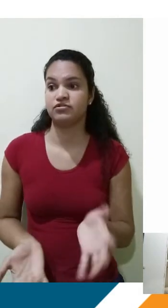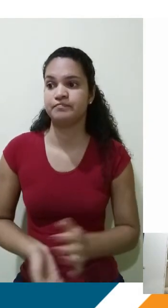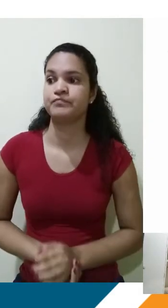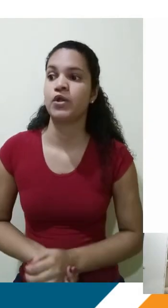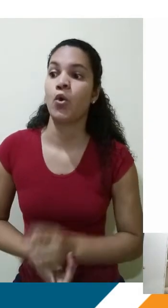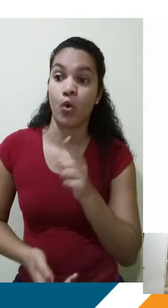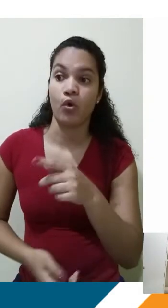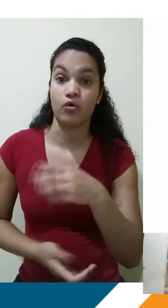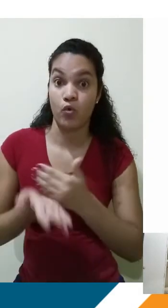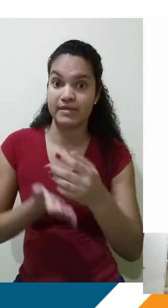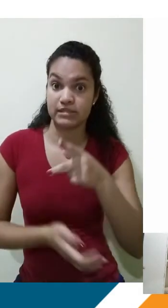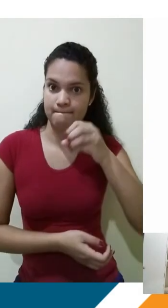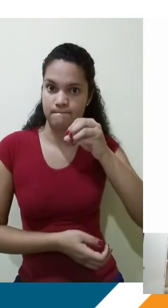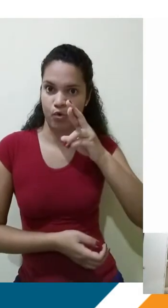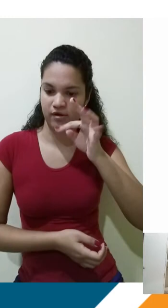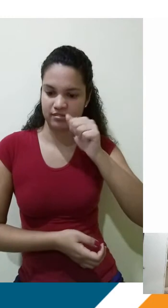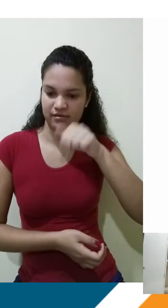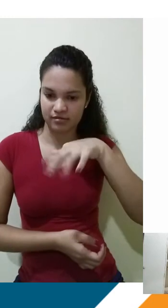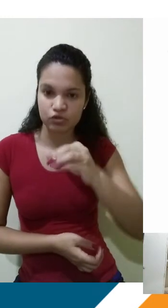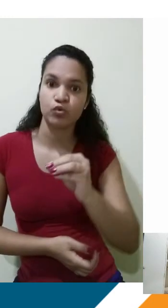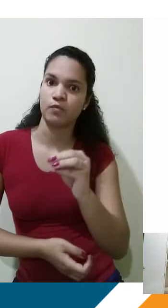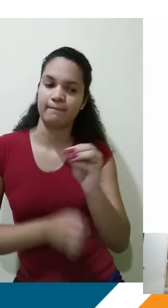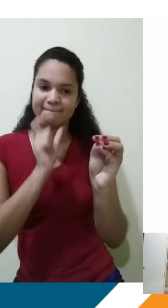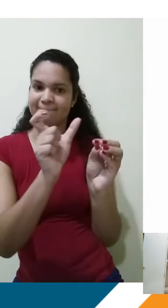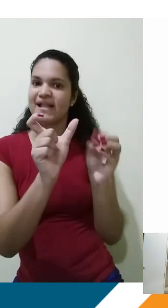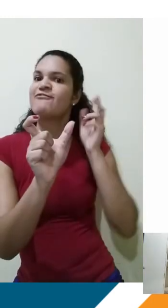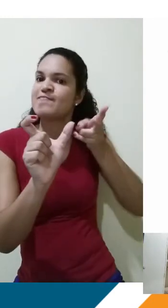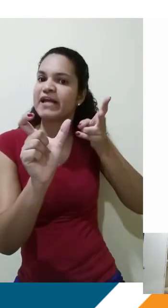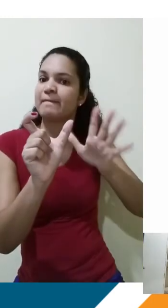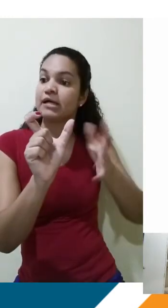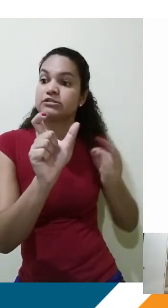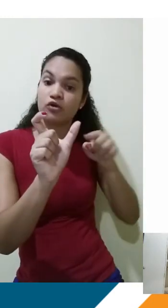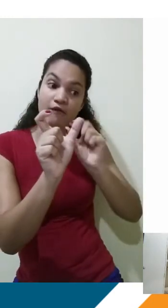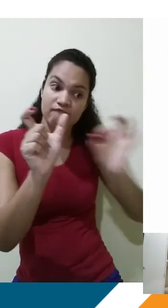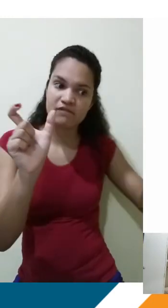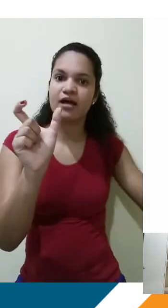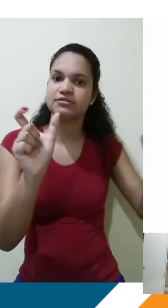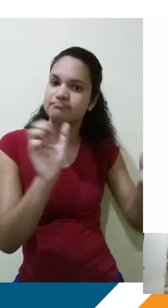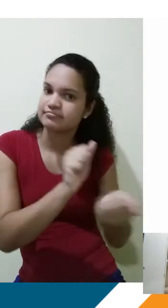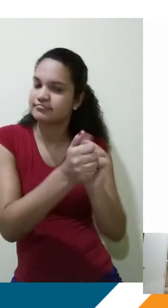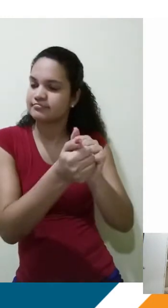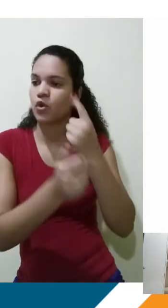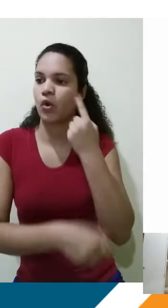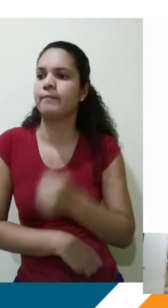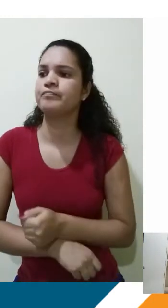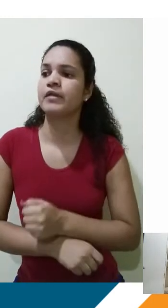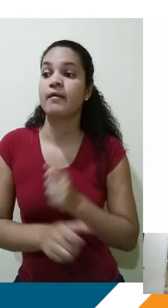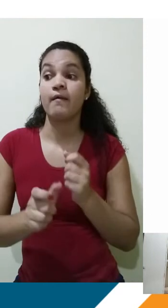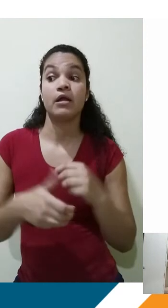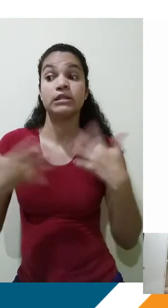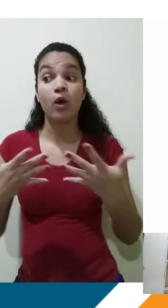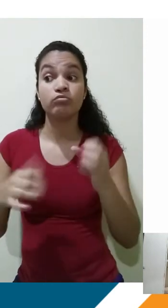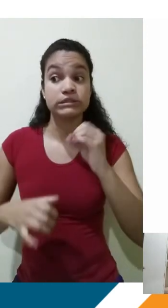ou seja, mais uma vez com coesão interparágrafos, com um elemento coesivo interparágrafos. Portanto, se o Brasil quer fazer como os países da Primeira Guerra e vencer a